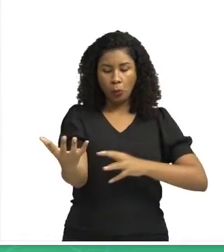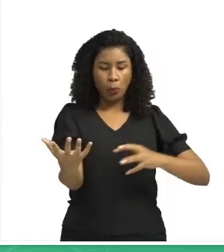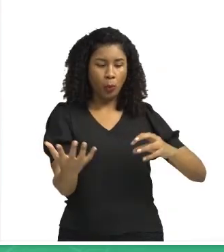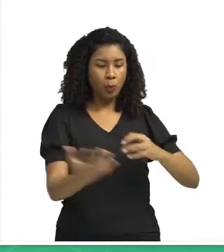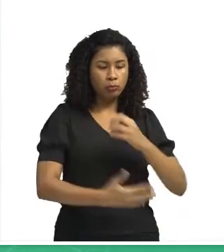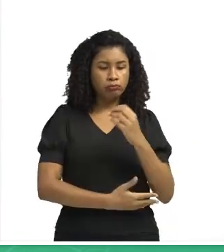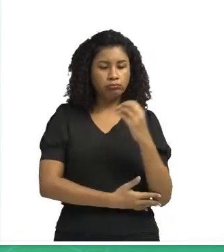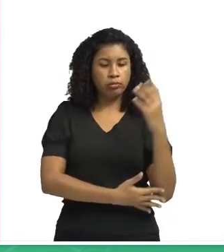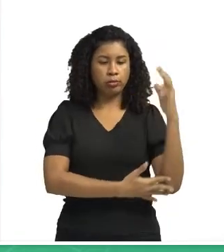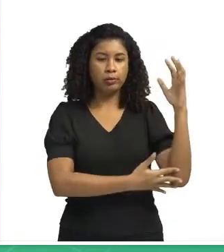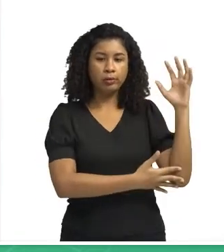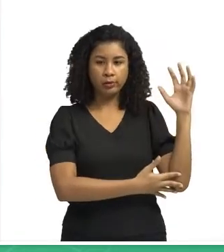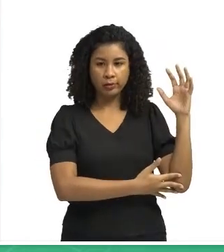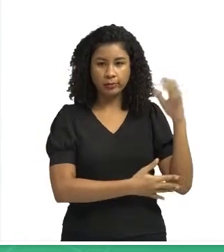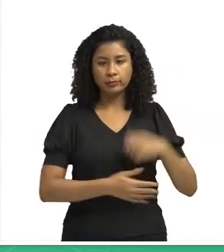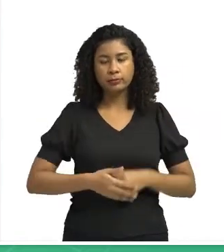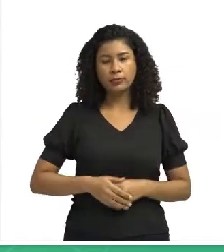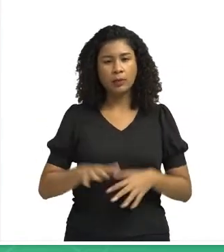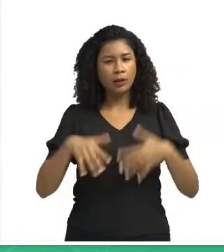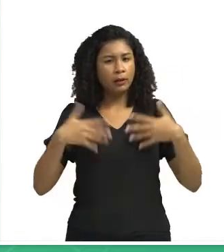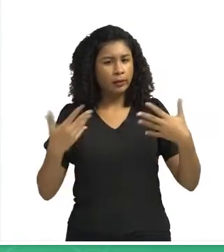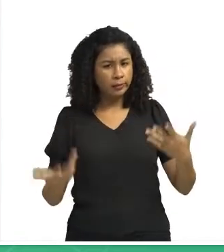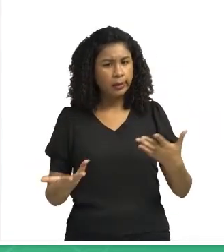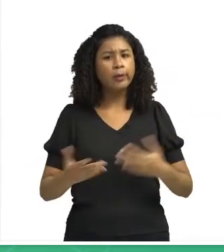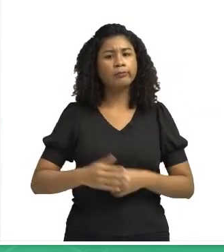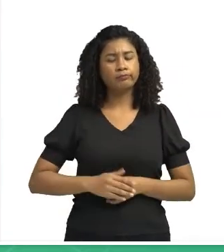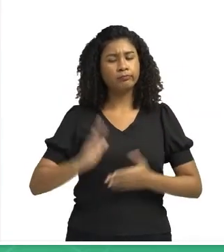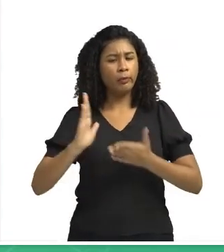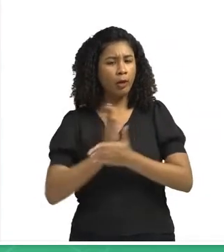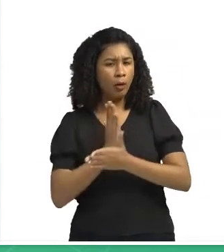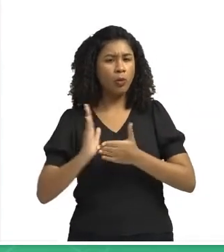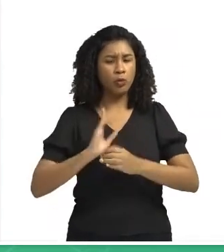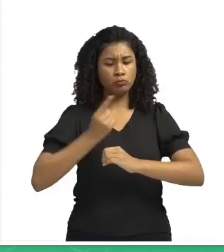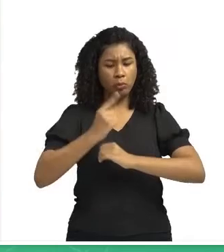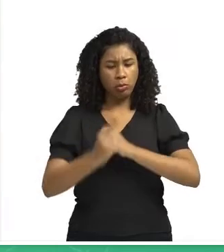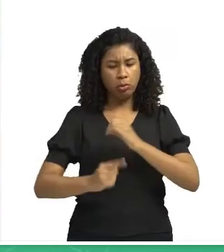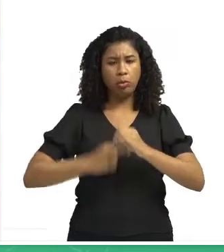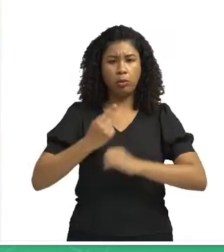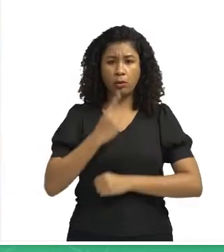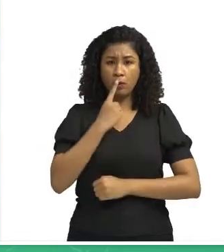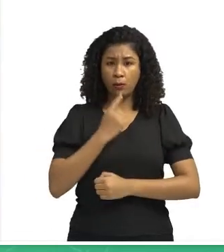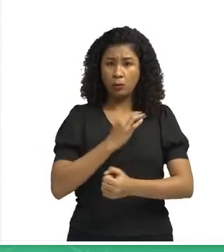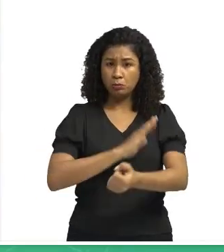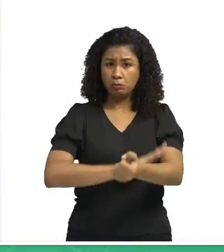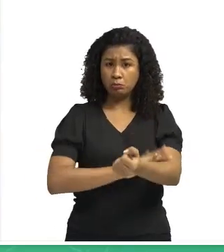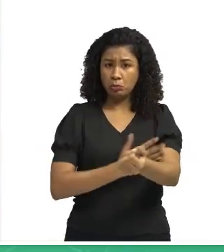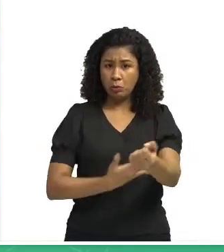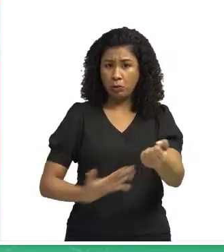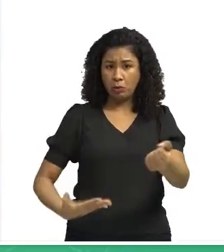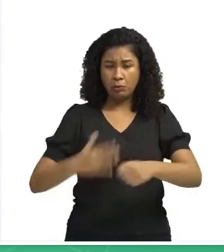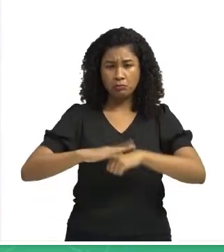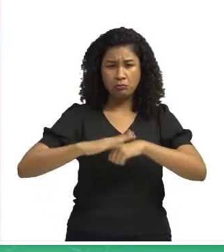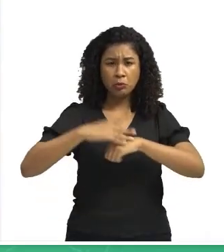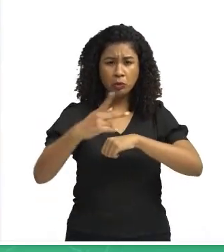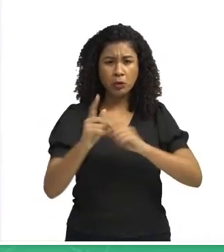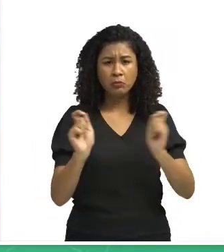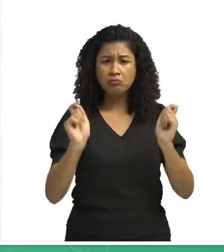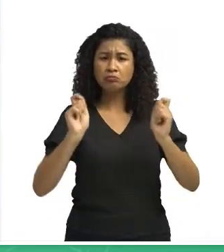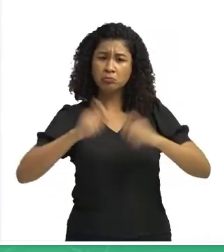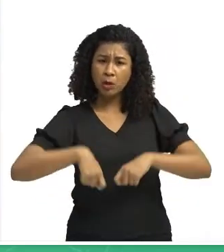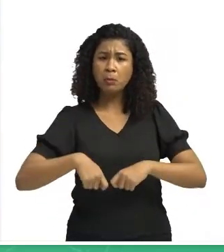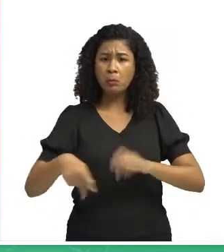Assim, alguns átomos do teu sangue podem ser átomos de mamute, por